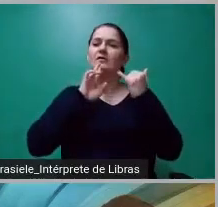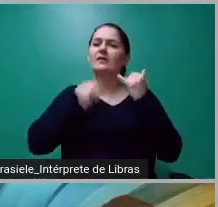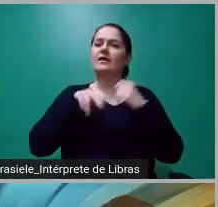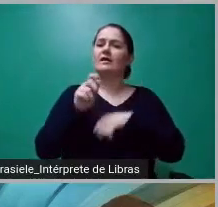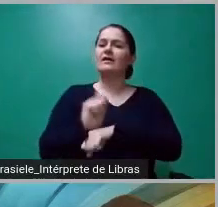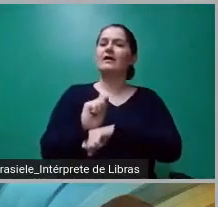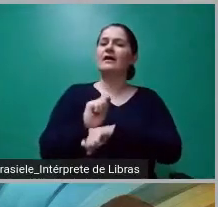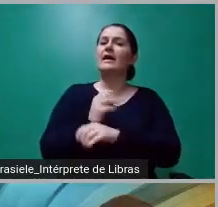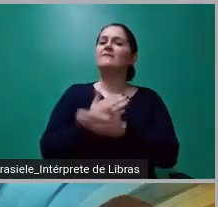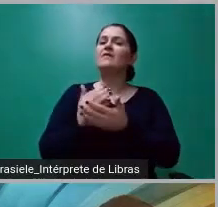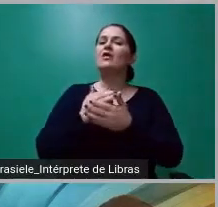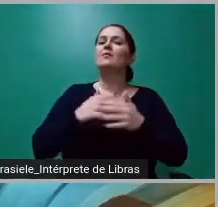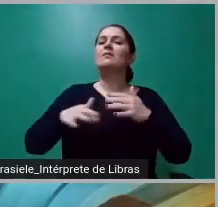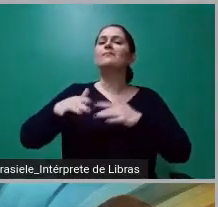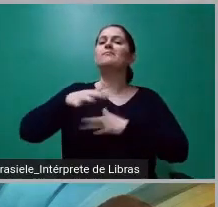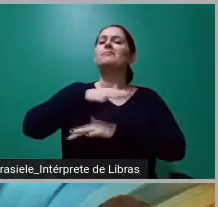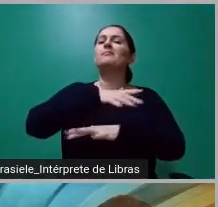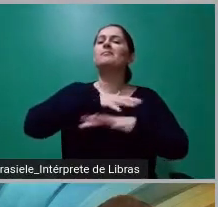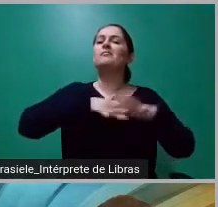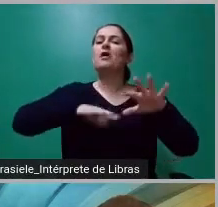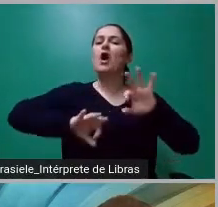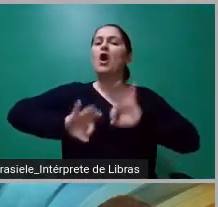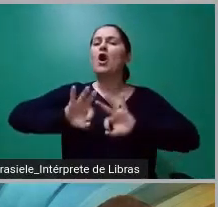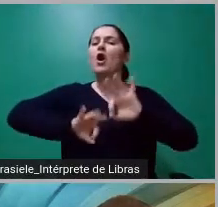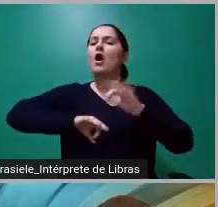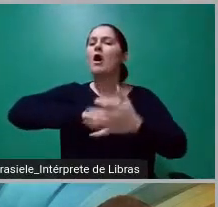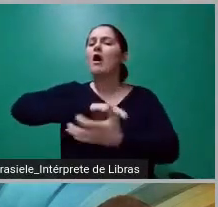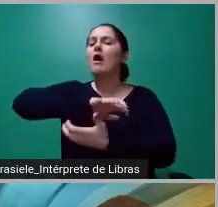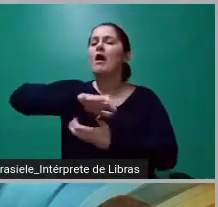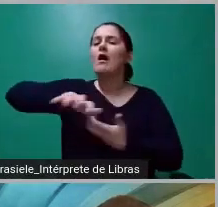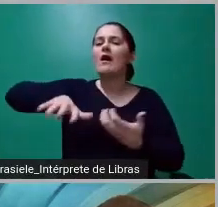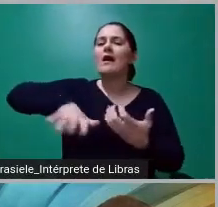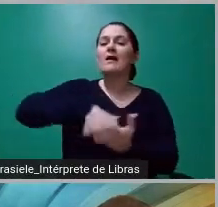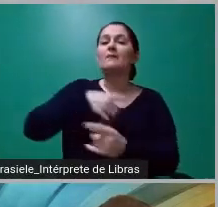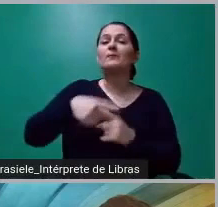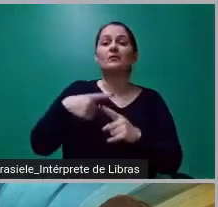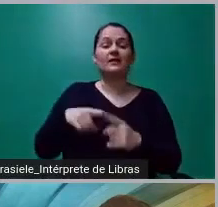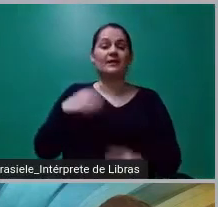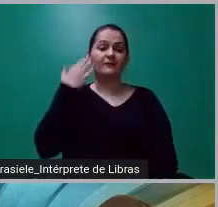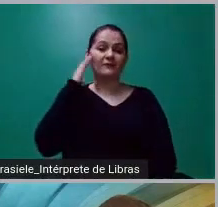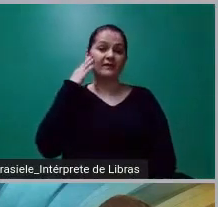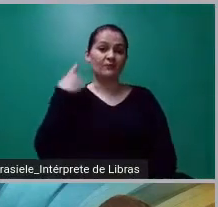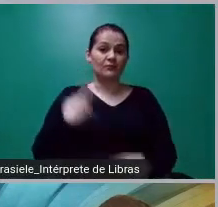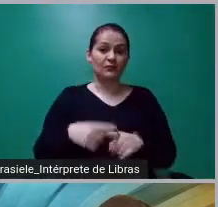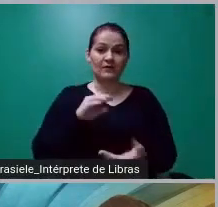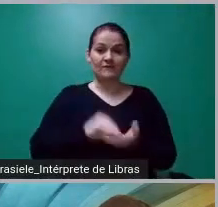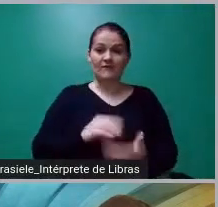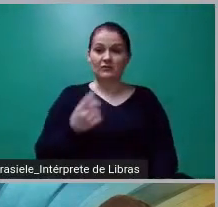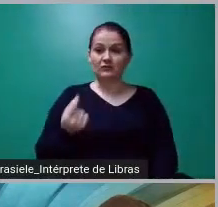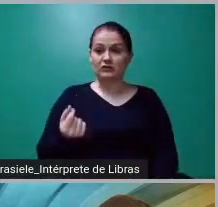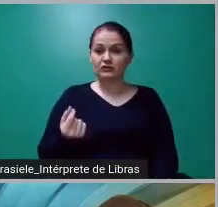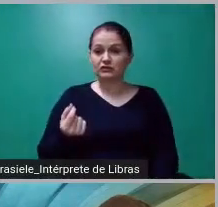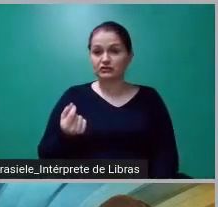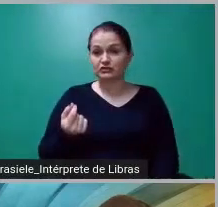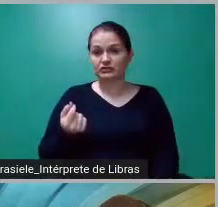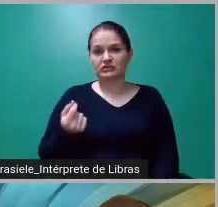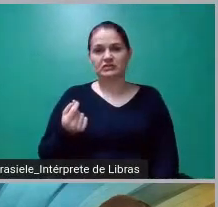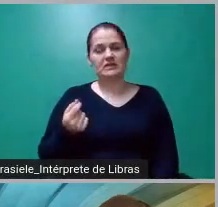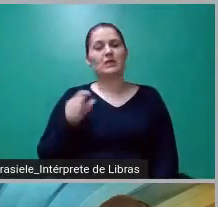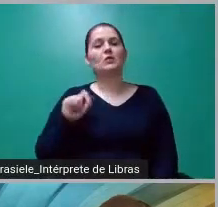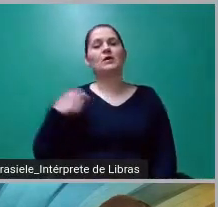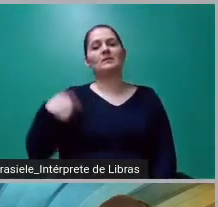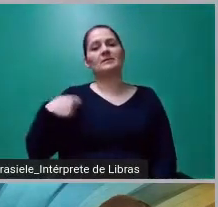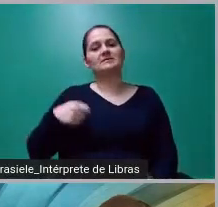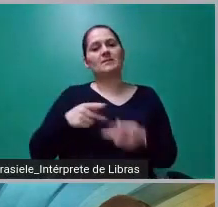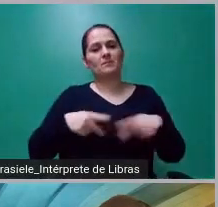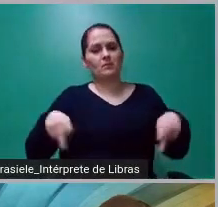ela vai se mobilizar, porque ela vai entender por que está faltando recurso para as urgentes necessidades